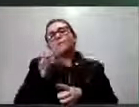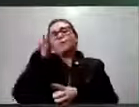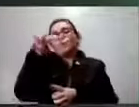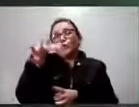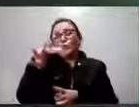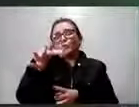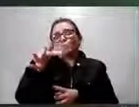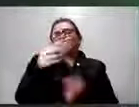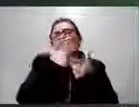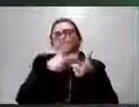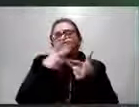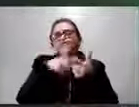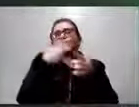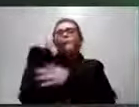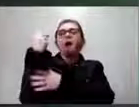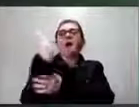articulação